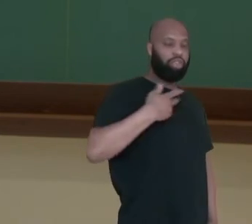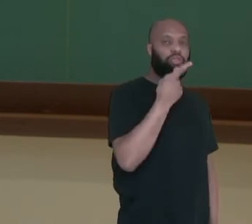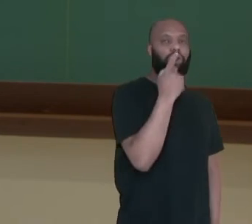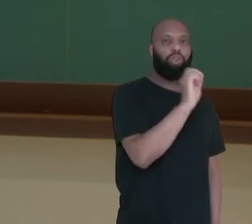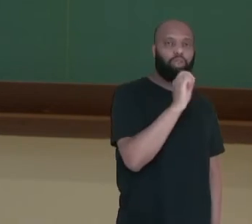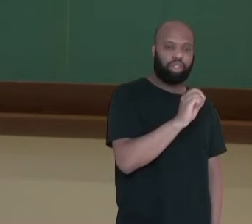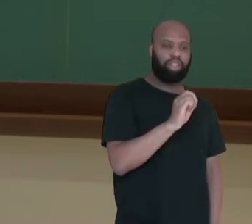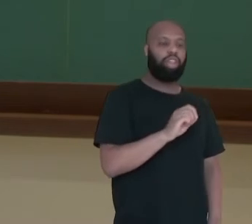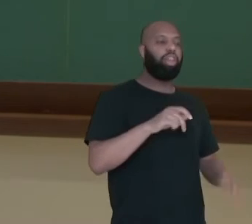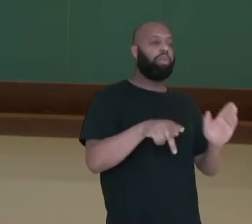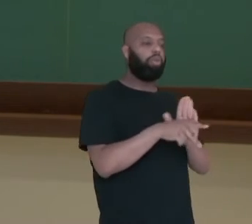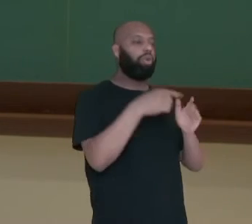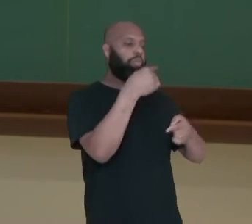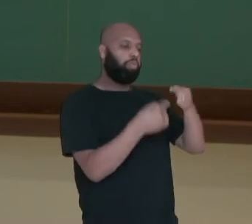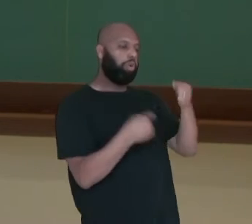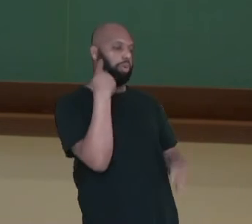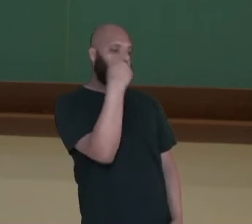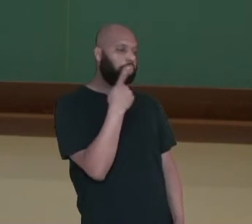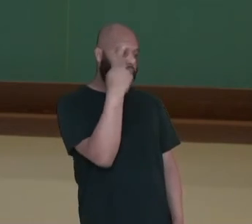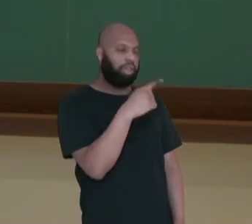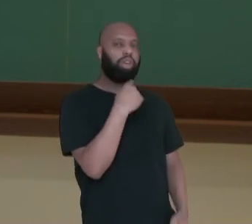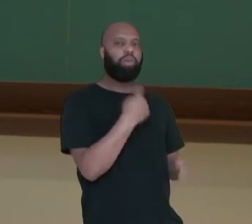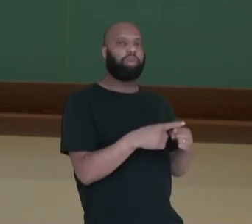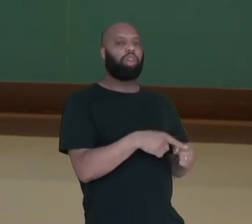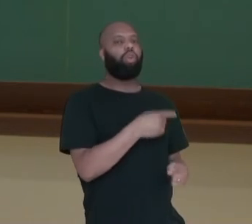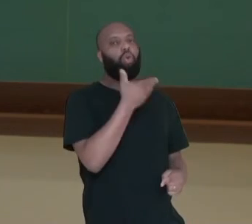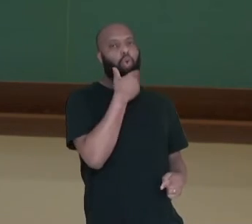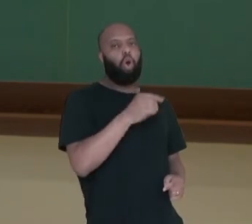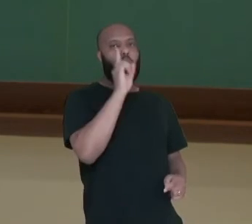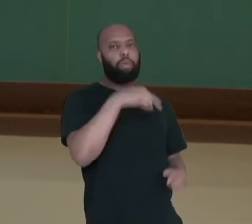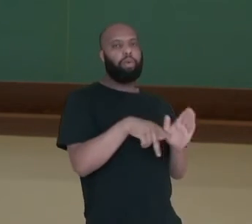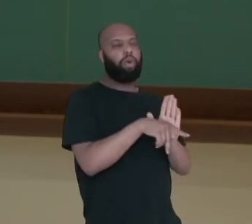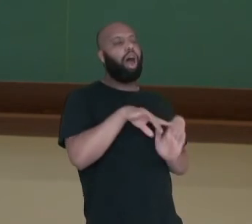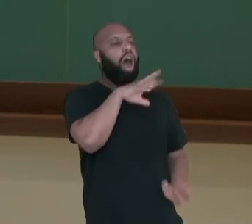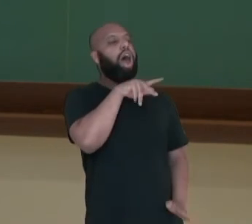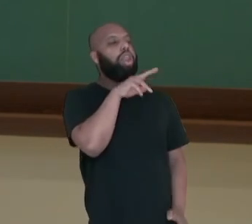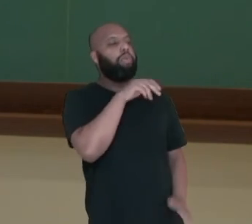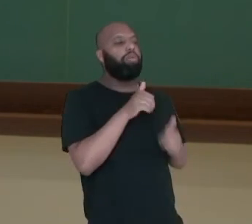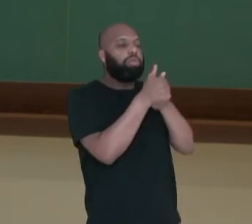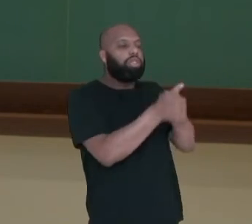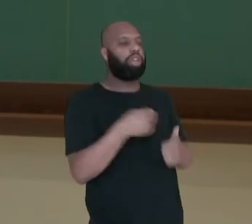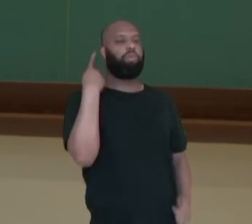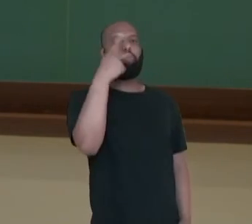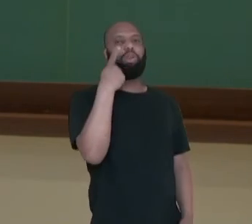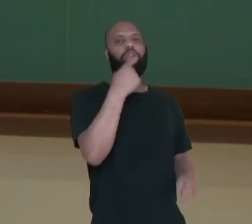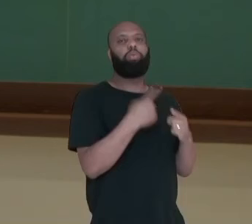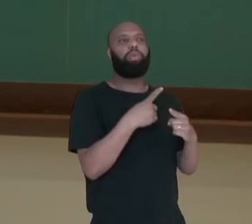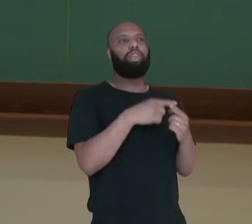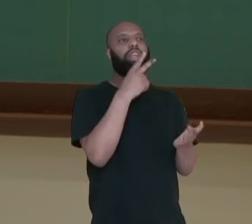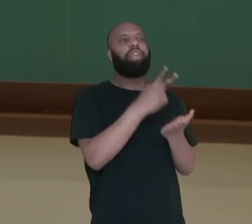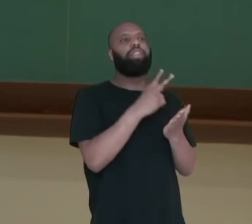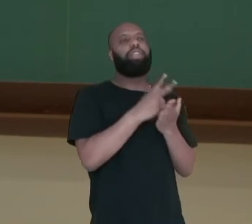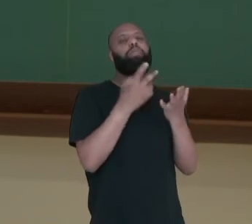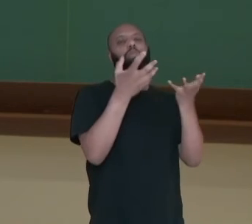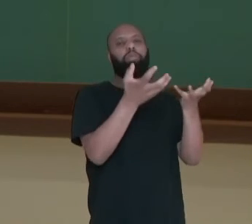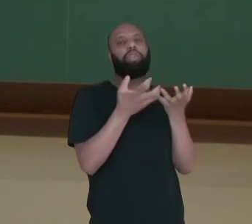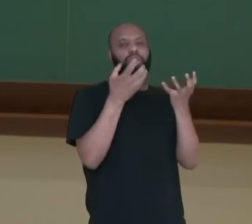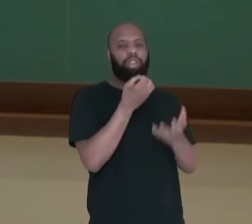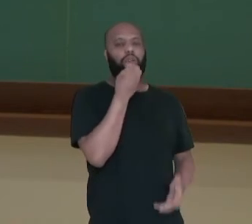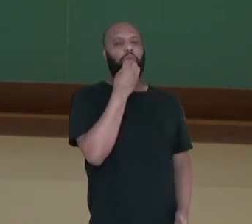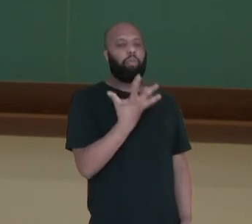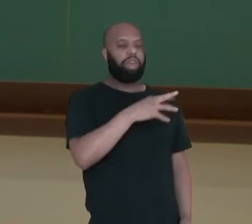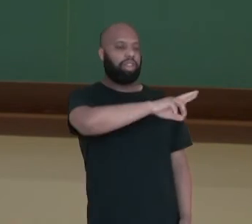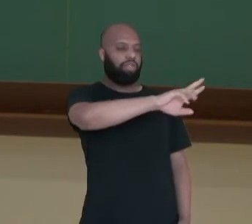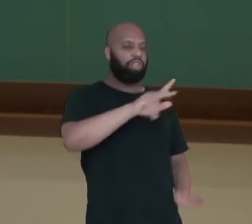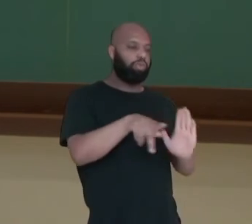falando sobre a política, ele vai dizer, o homem é um animal político. Por quê? Porque ele está sempre visando o bem